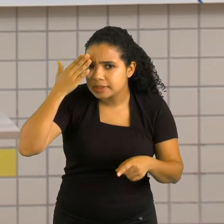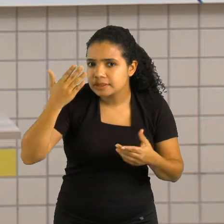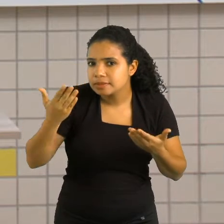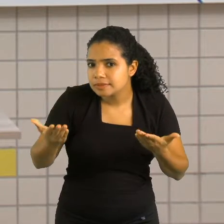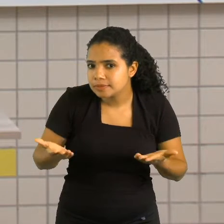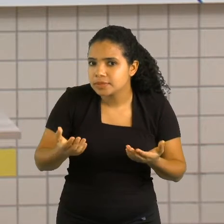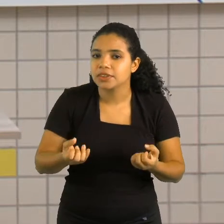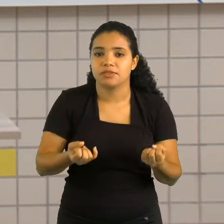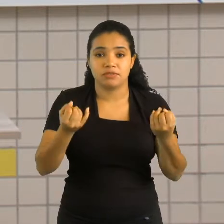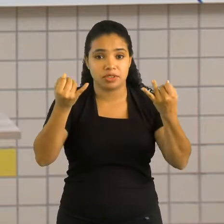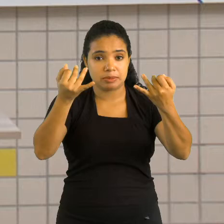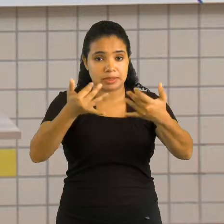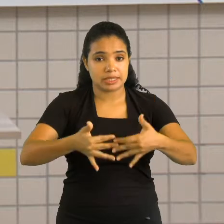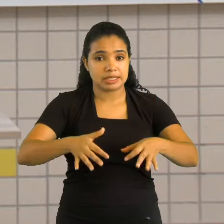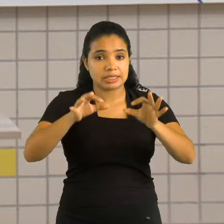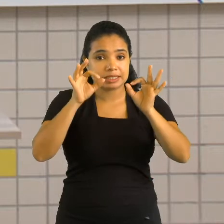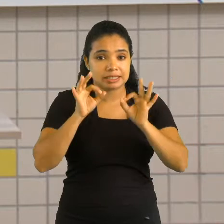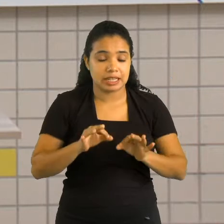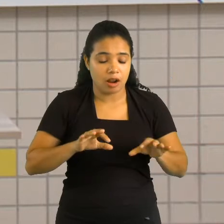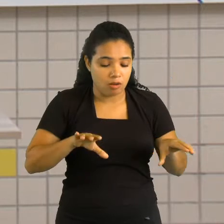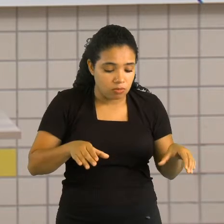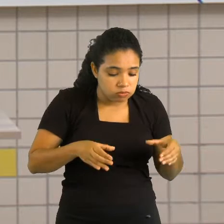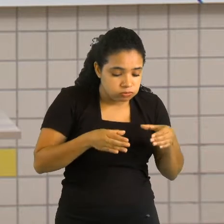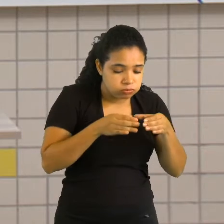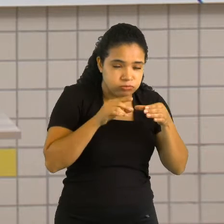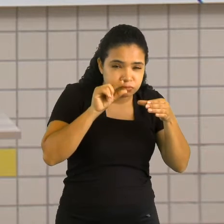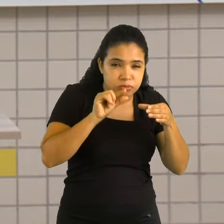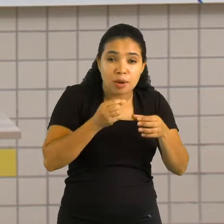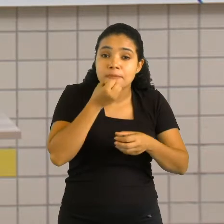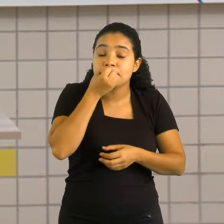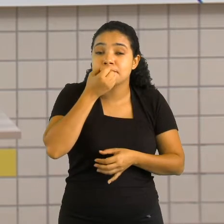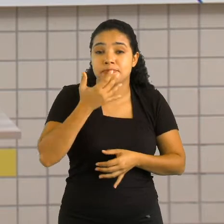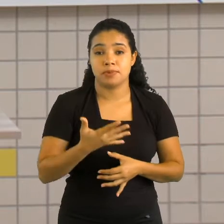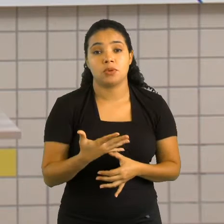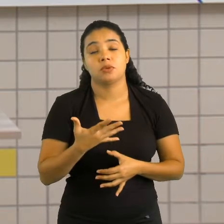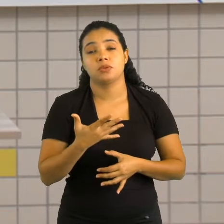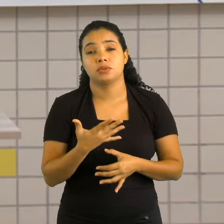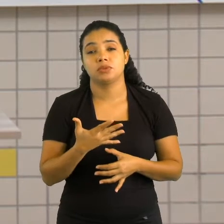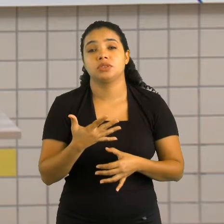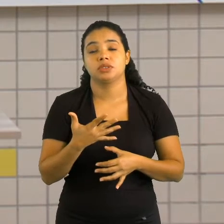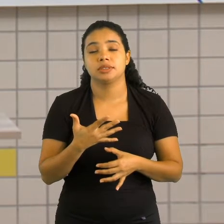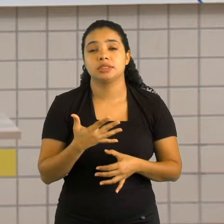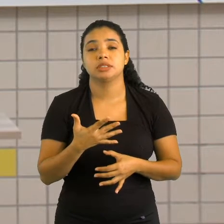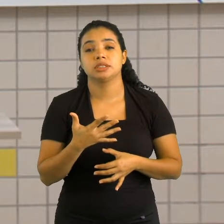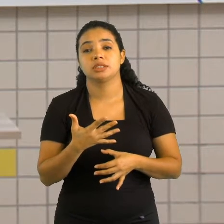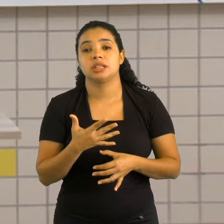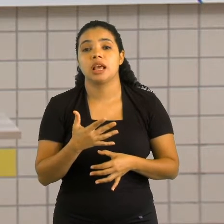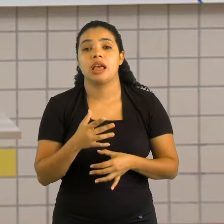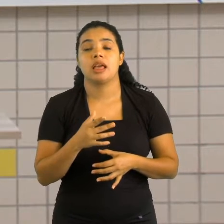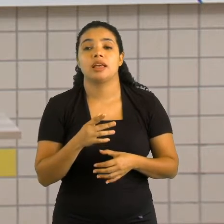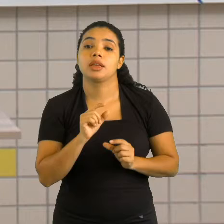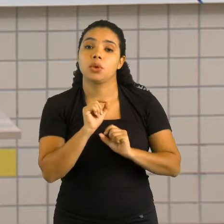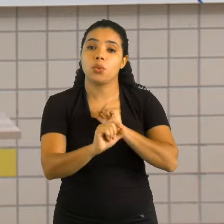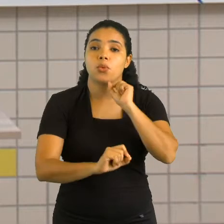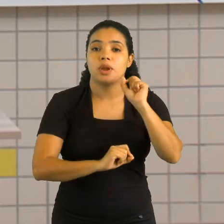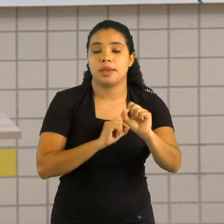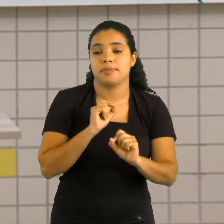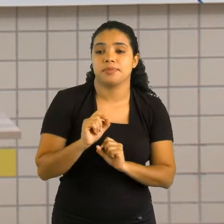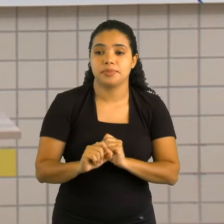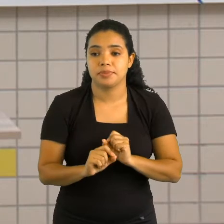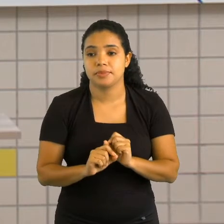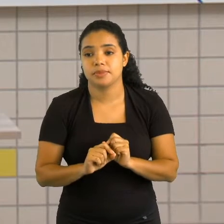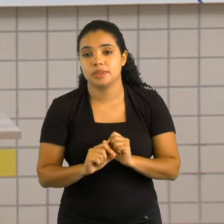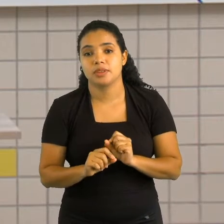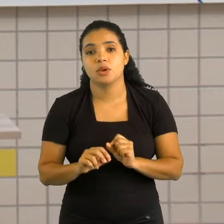Vou explicar direitinho. Os micro-organismos bons são aqueles que nos